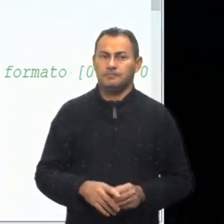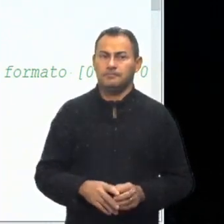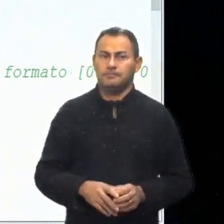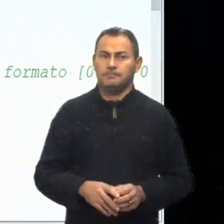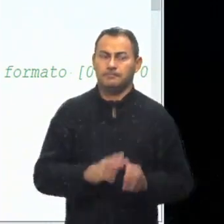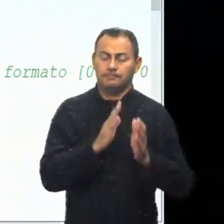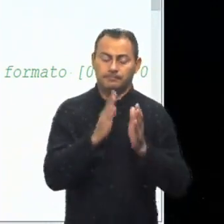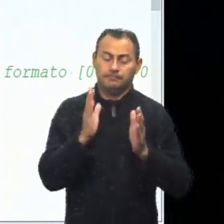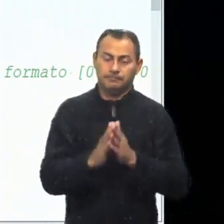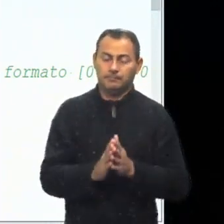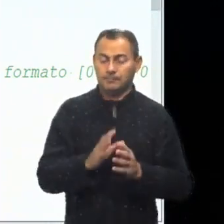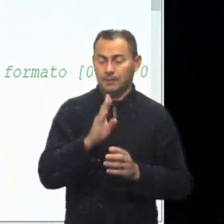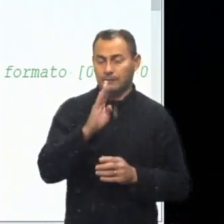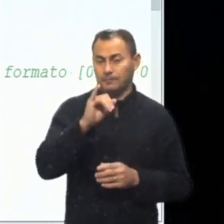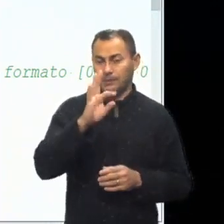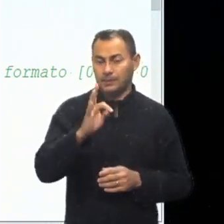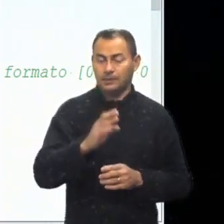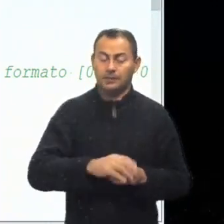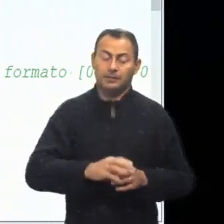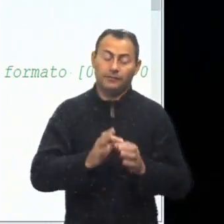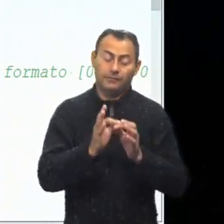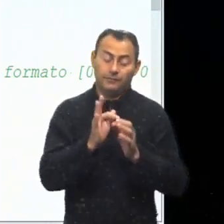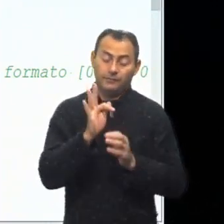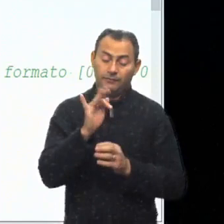uma sequência de bits também já fixa.